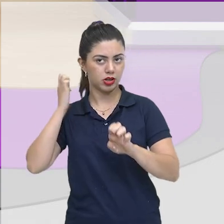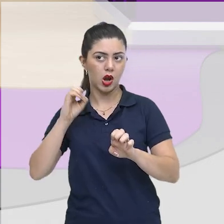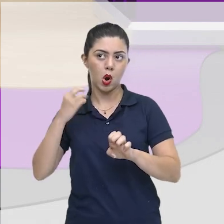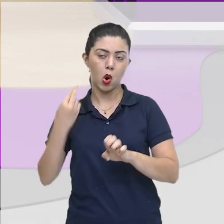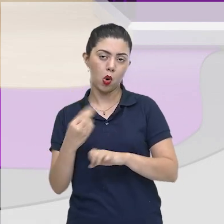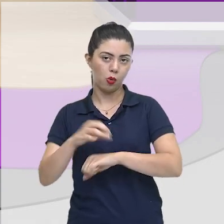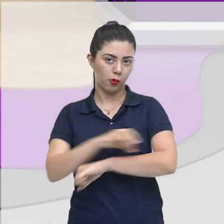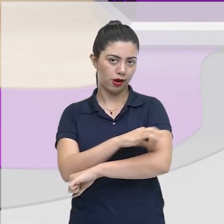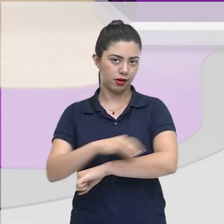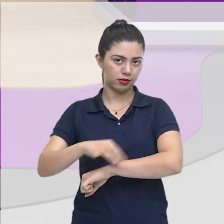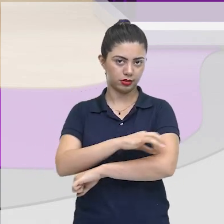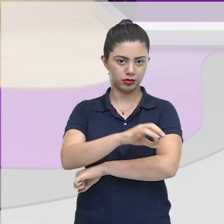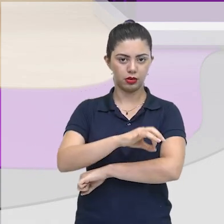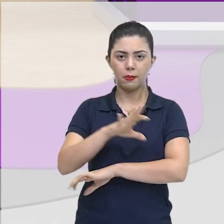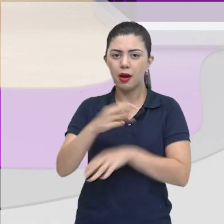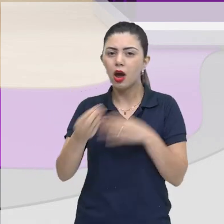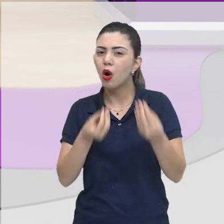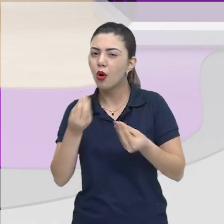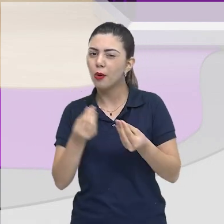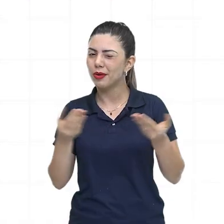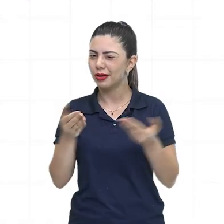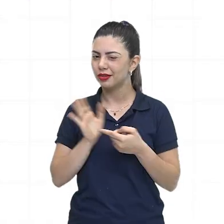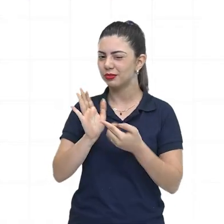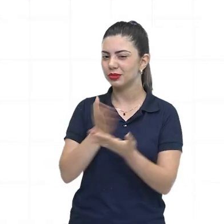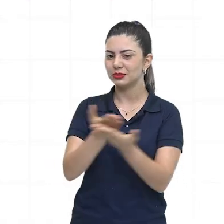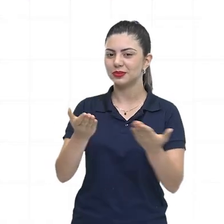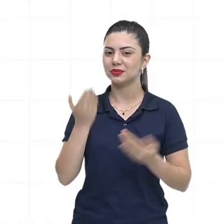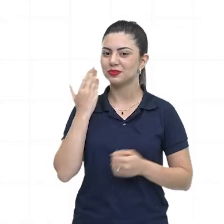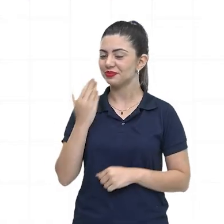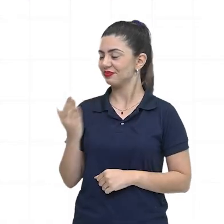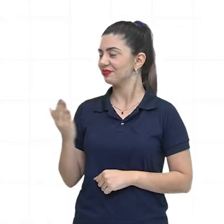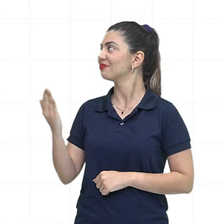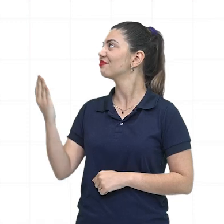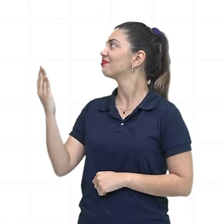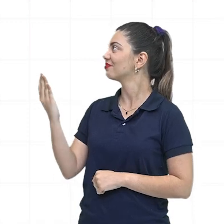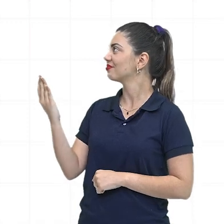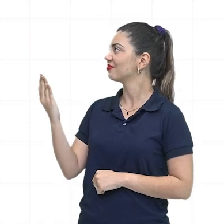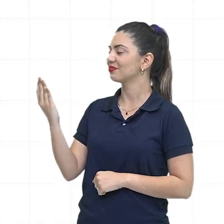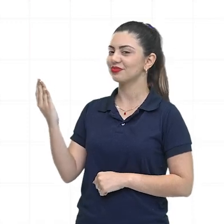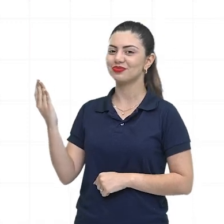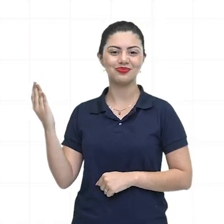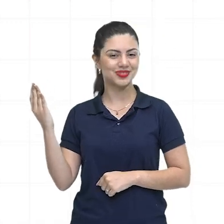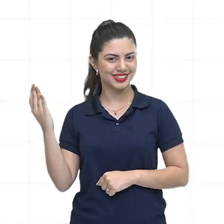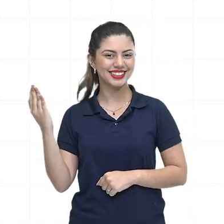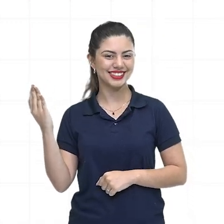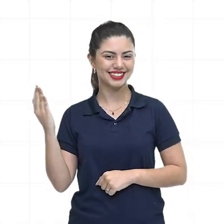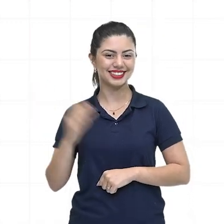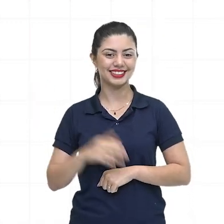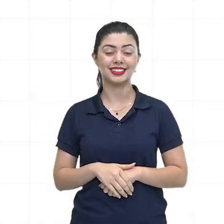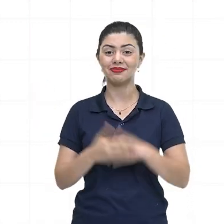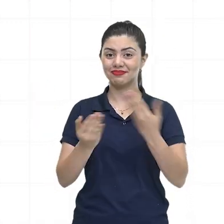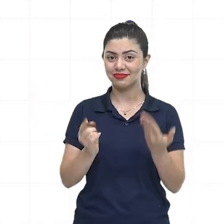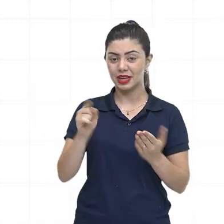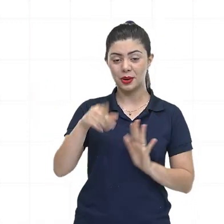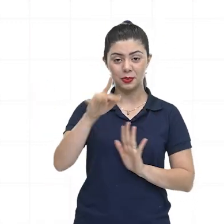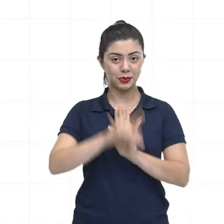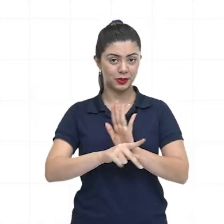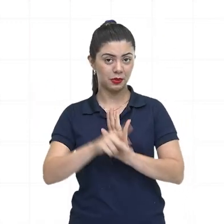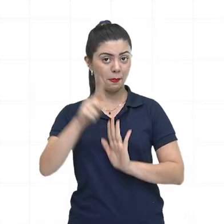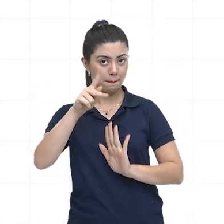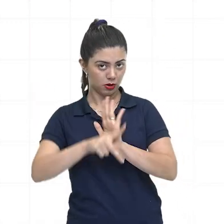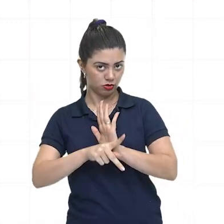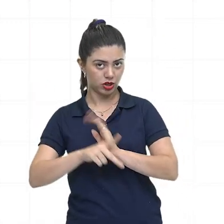arquitetura. E como são essas plantas? Me acompanhem aí. Nós temos aqui o esboço de uma casa,